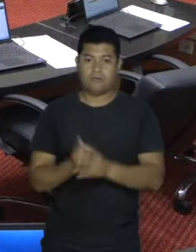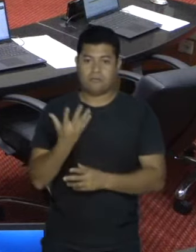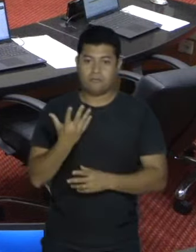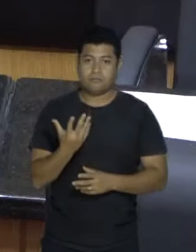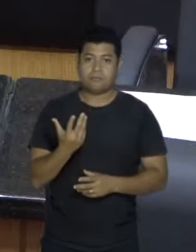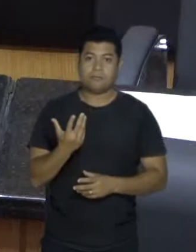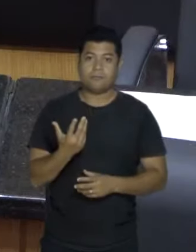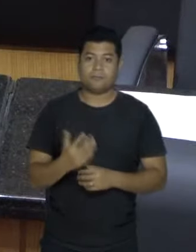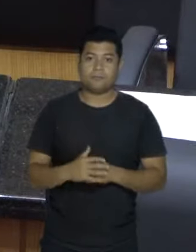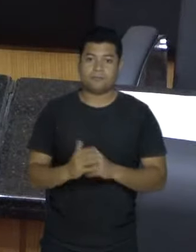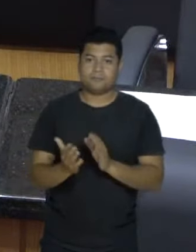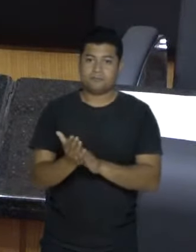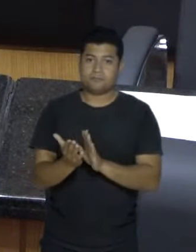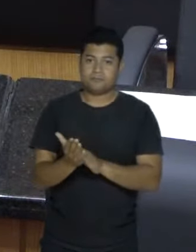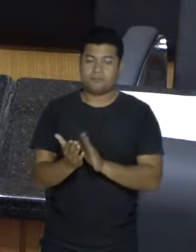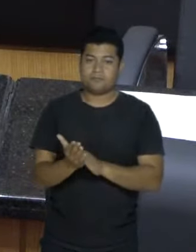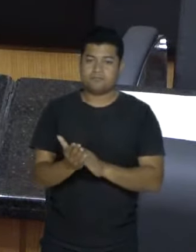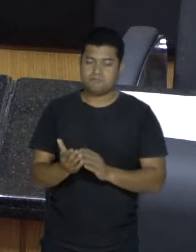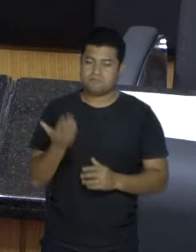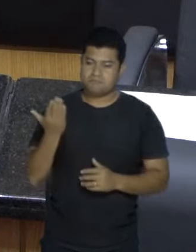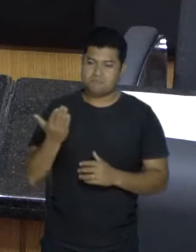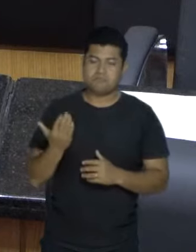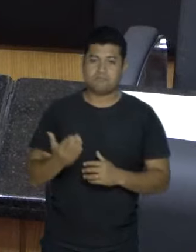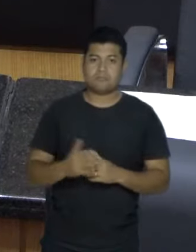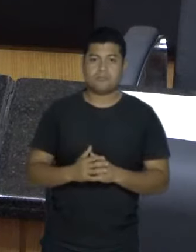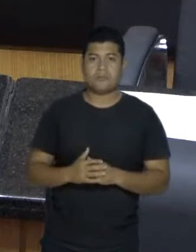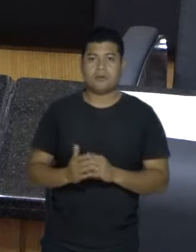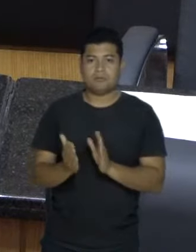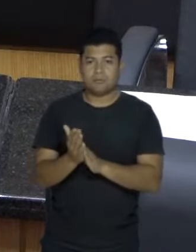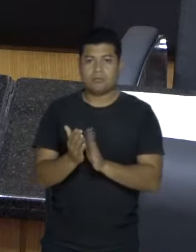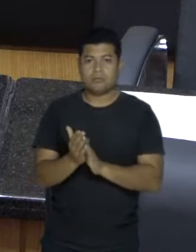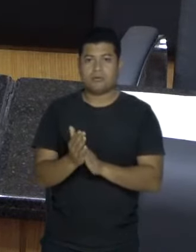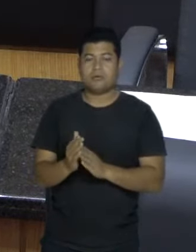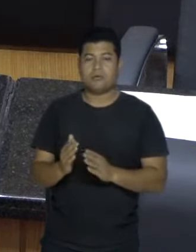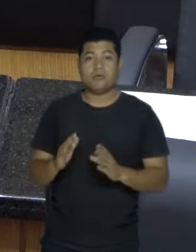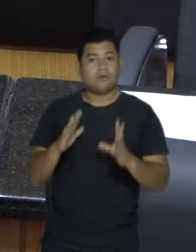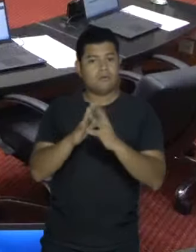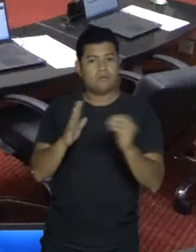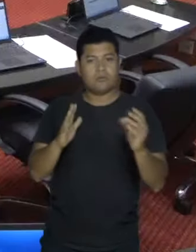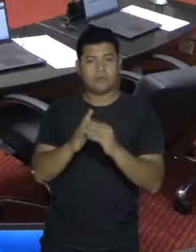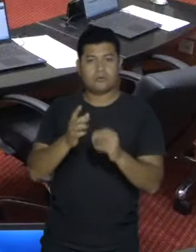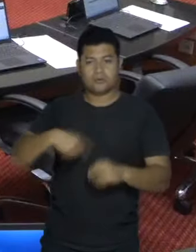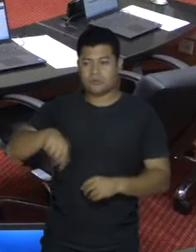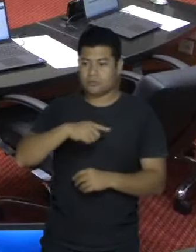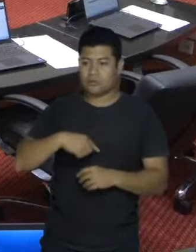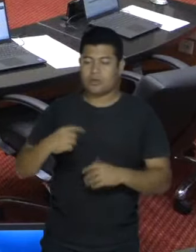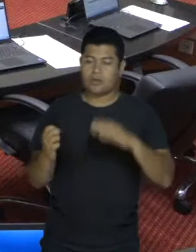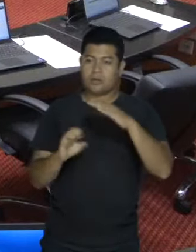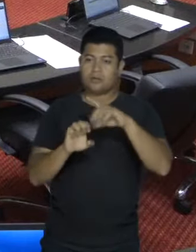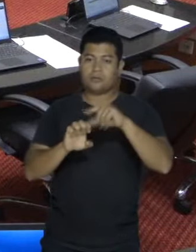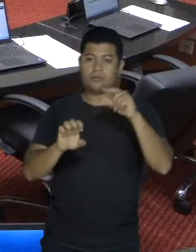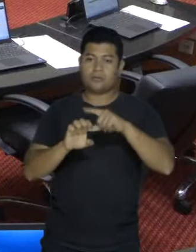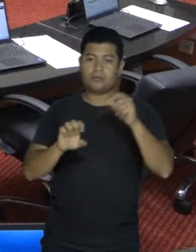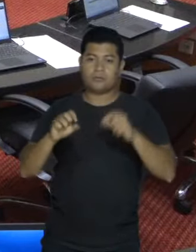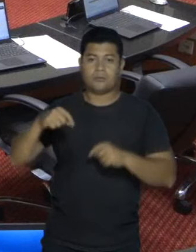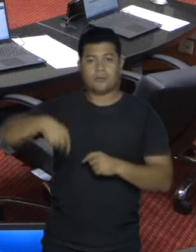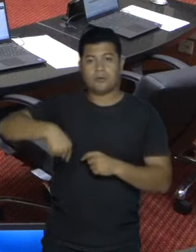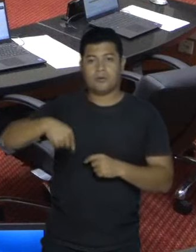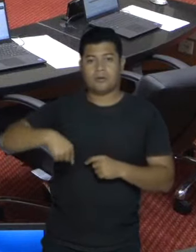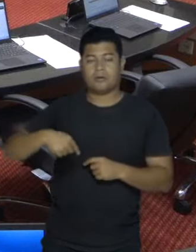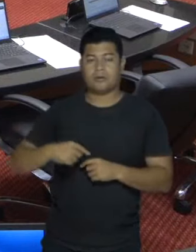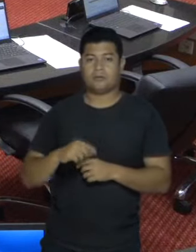excelência Então parabéns pelo empresário que você é parabéns pelo exemplo que você dá para nós empresários também em Santa Catarina você merece muito mais